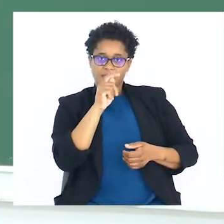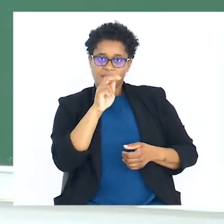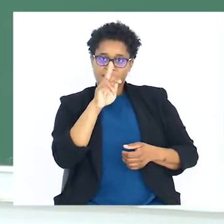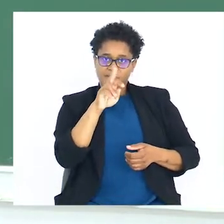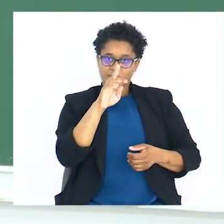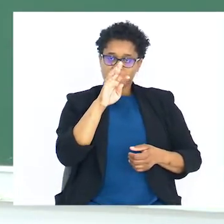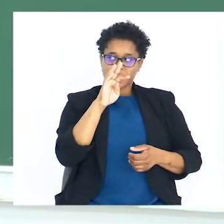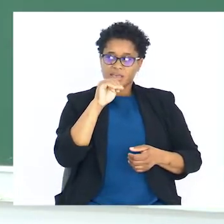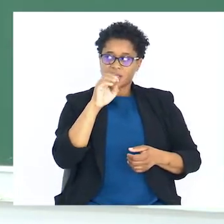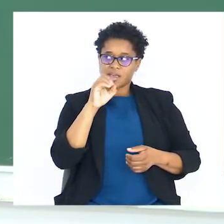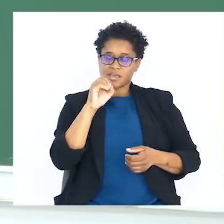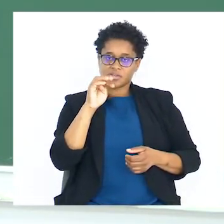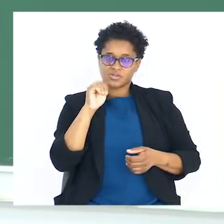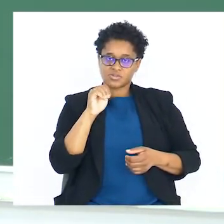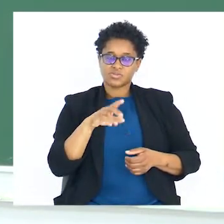versos,